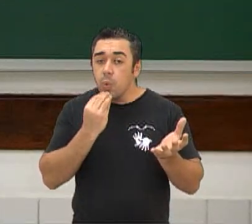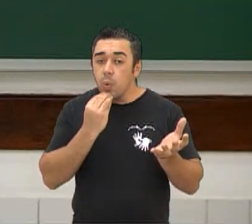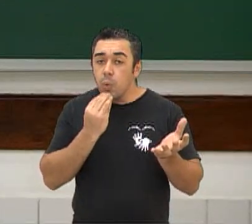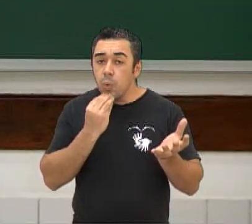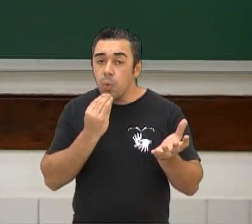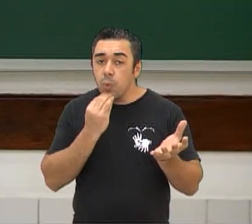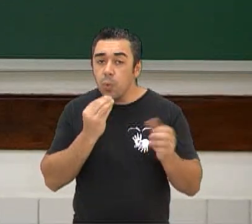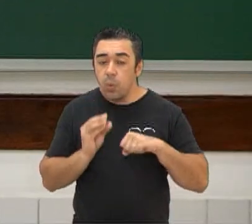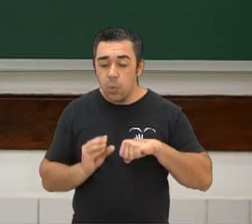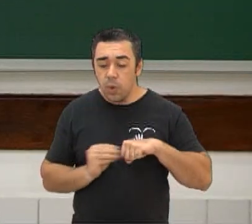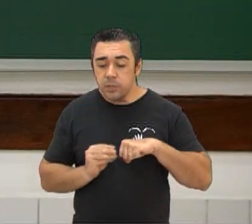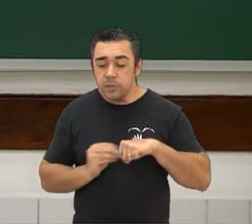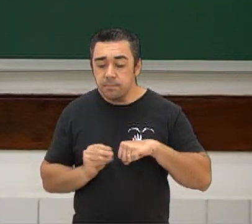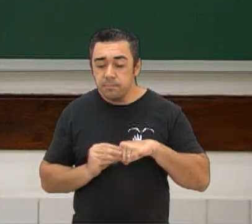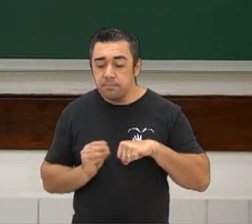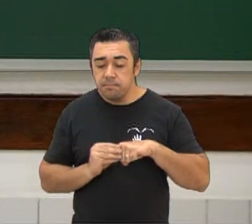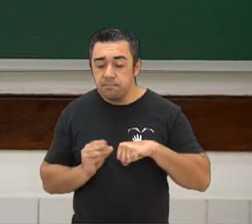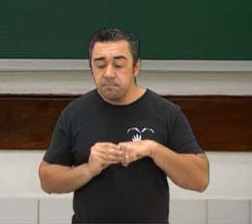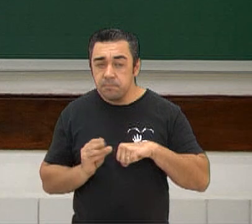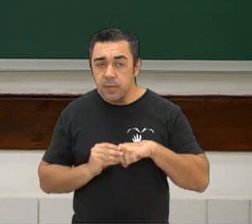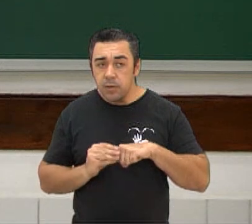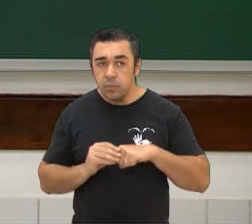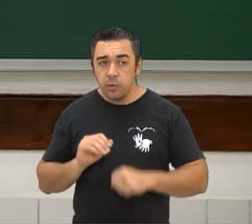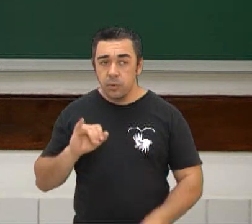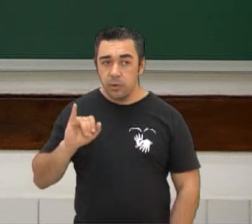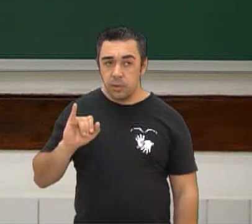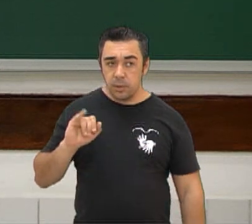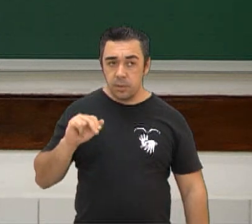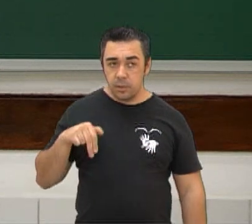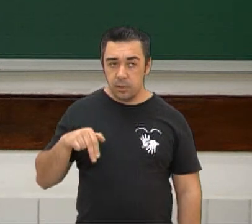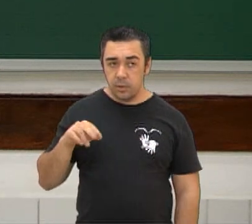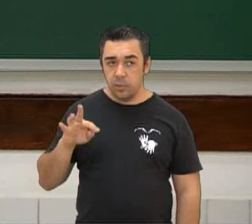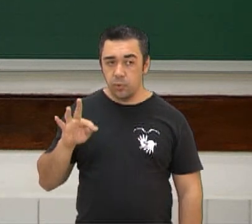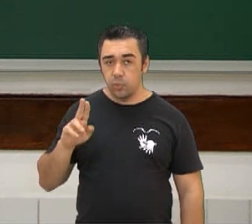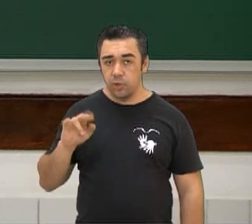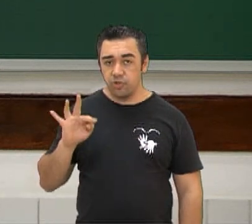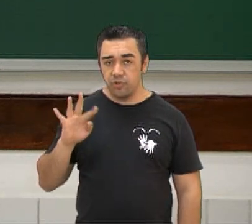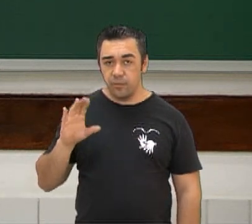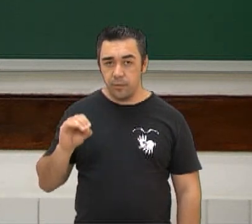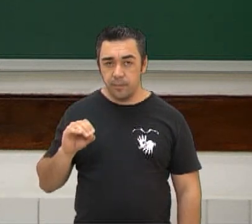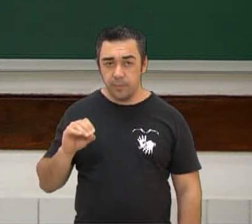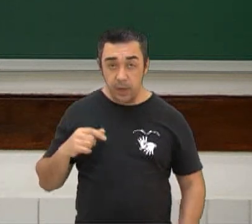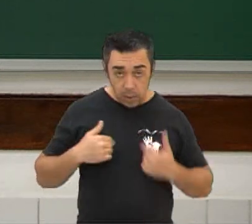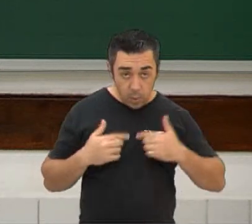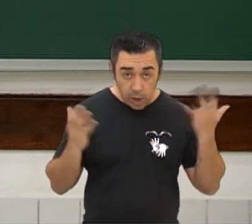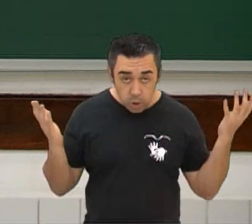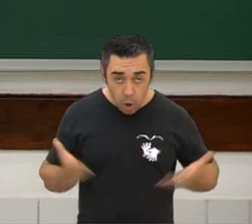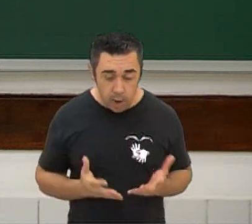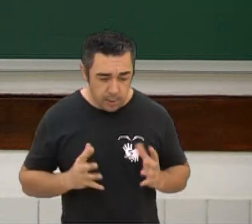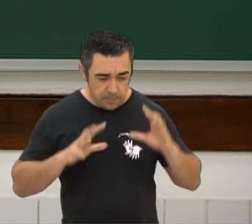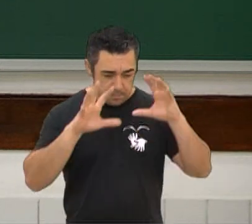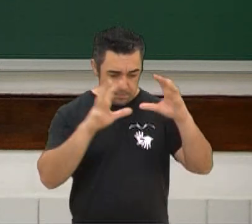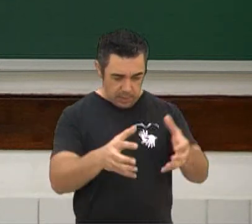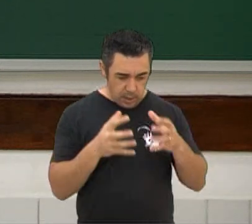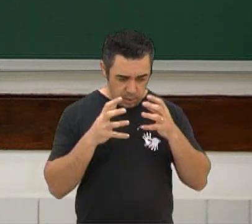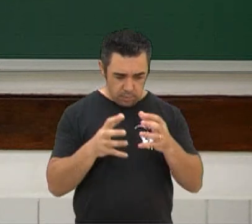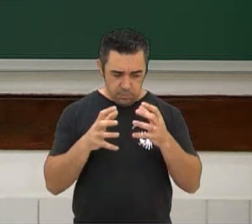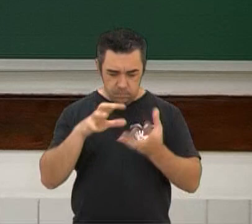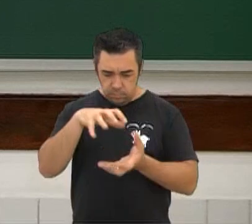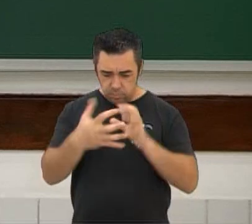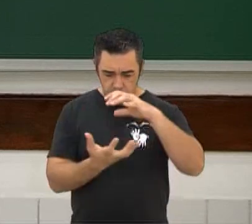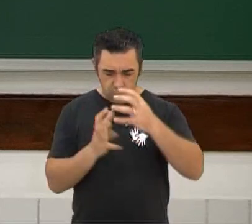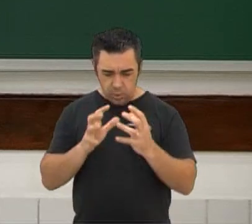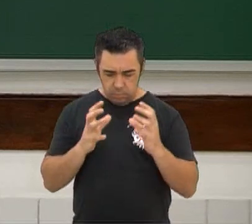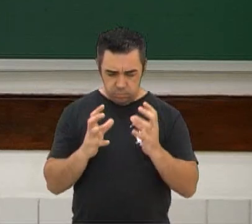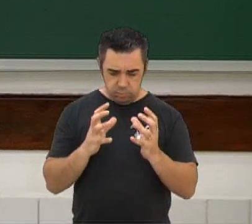isso? O conhecimento perfeito intuitivo é eu pegar agora uma bola de basquete